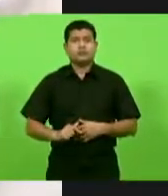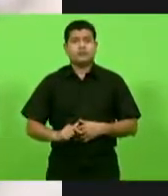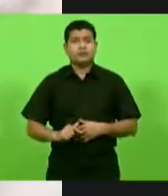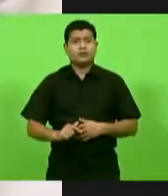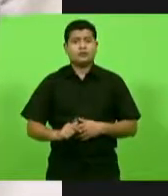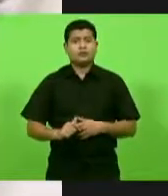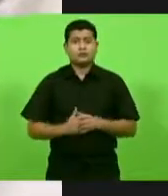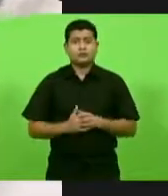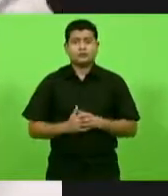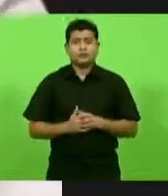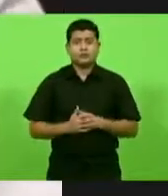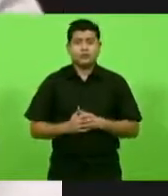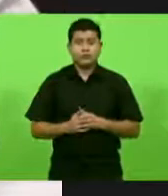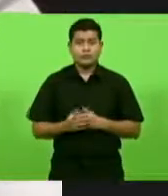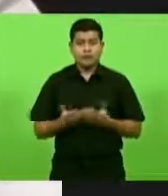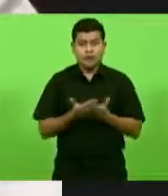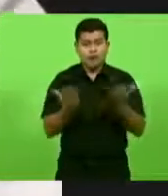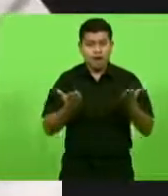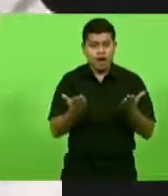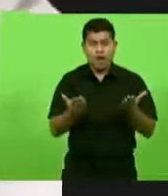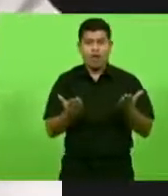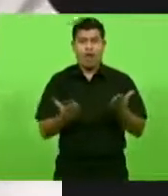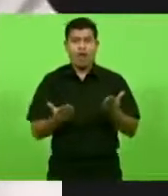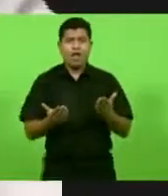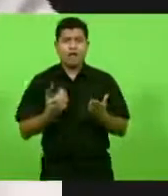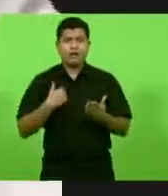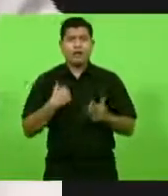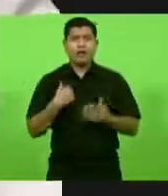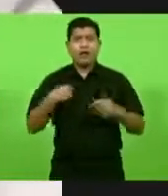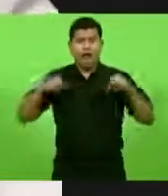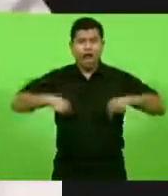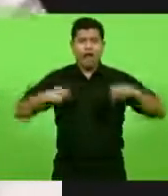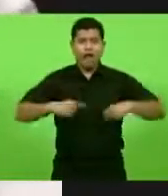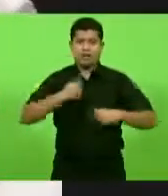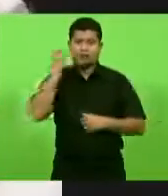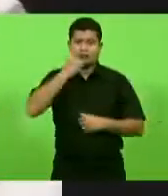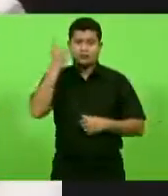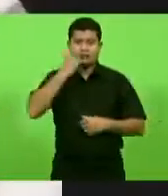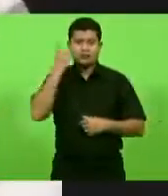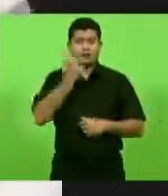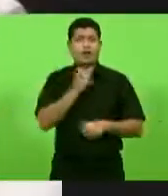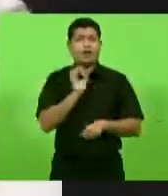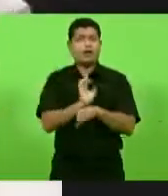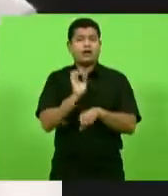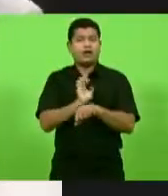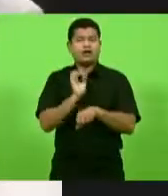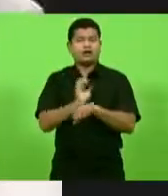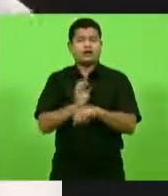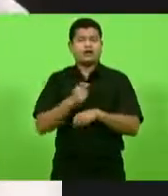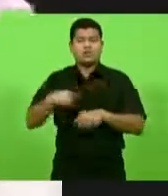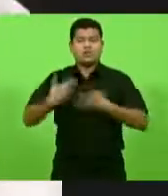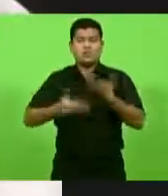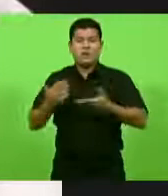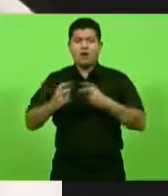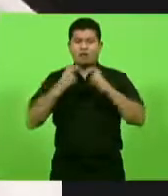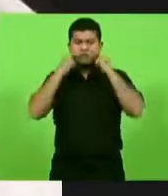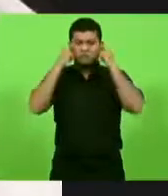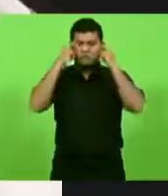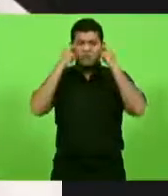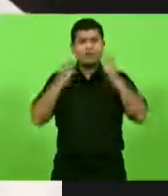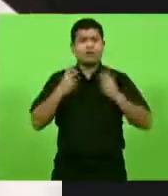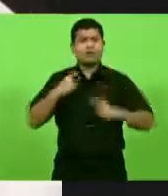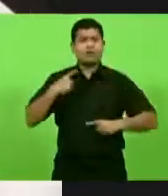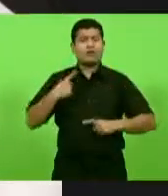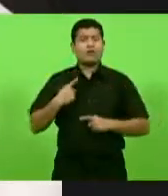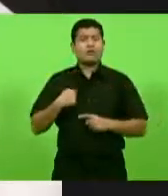Não nos façam passar vergonha. Não façam os deputados estaduais passar vergonha. E, fundamentalmente, os deputados estaduais do Vale